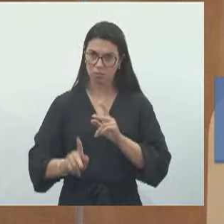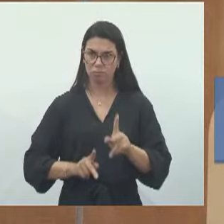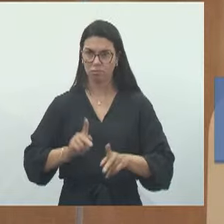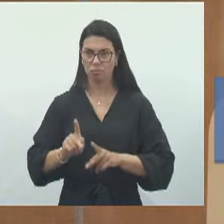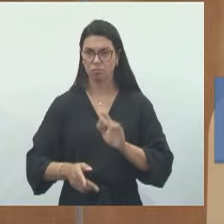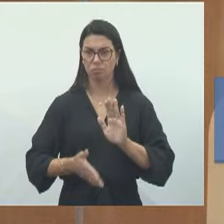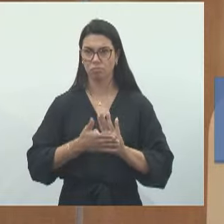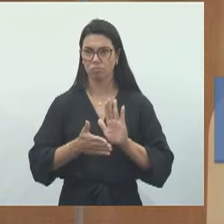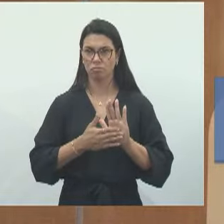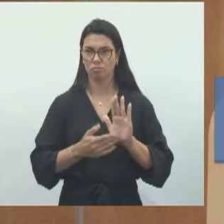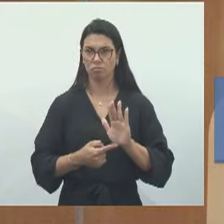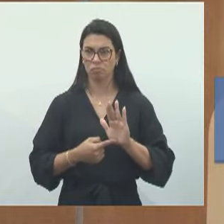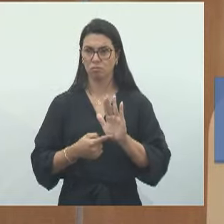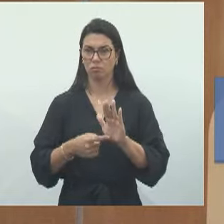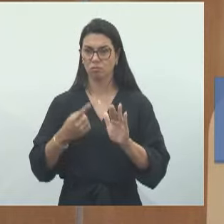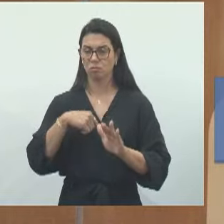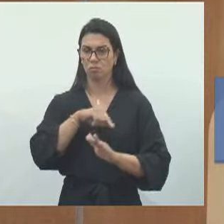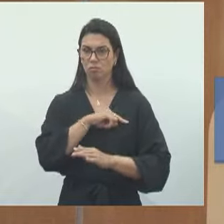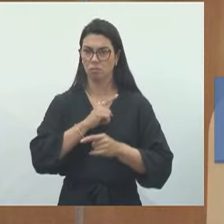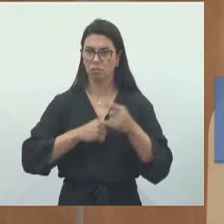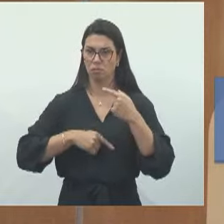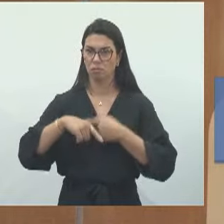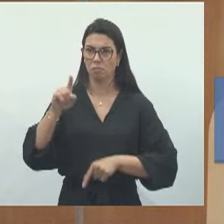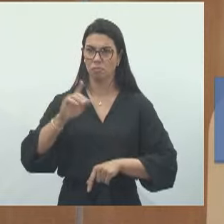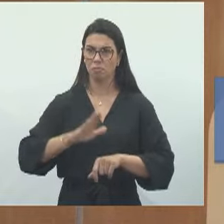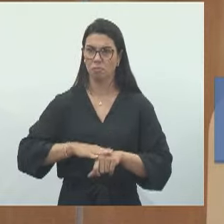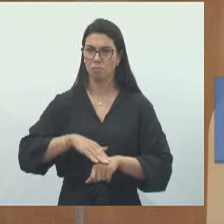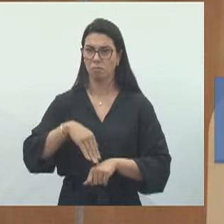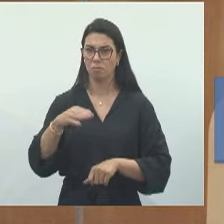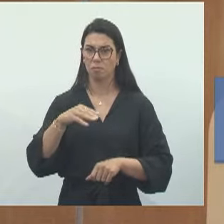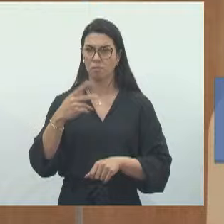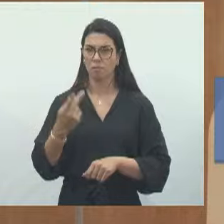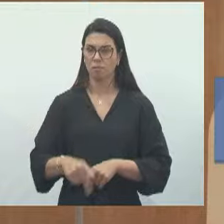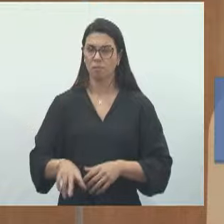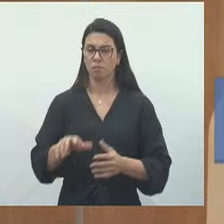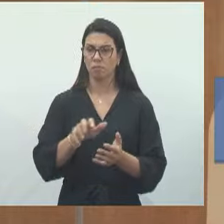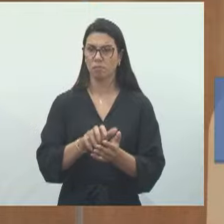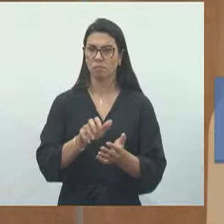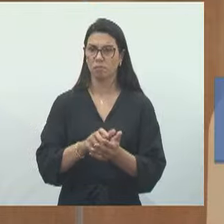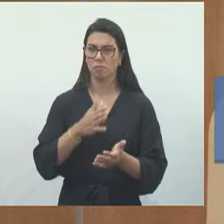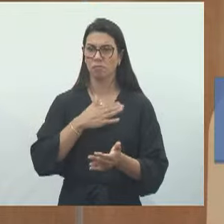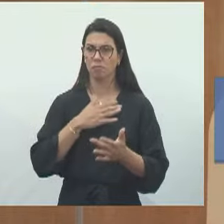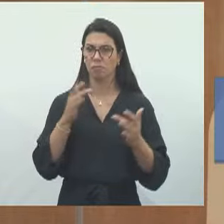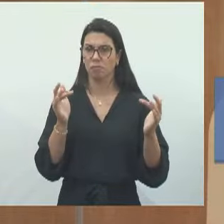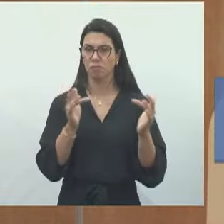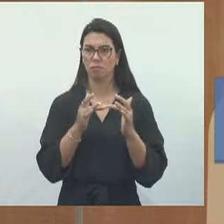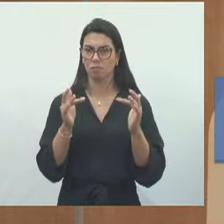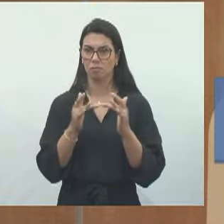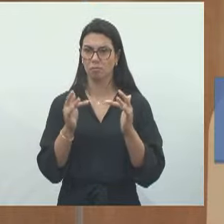nosso projeto, para que a gente possa melhorar cada vez mais a cidade de Jacareí. Meus contatos, por favor.